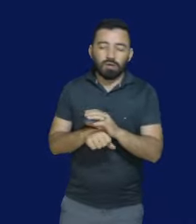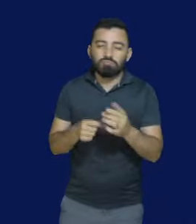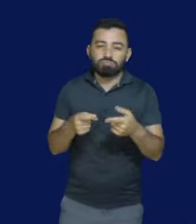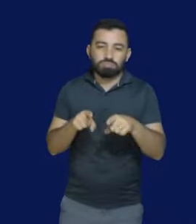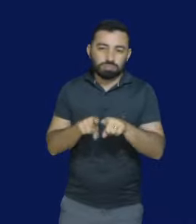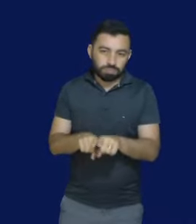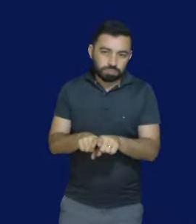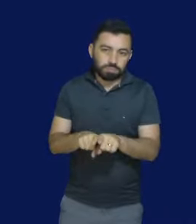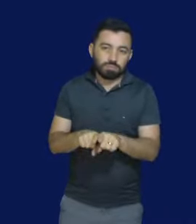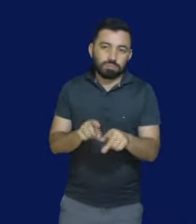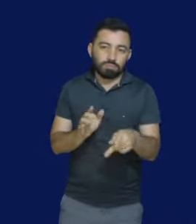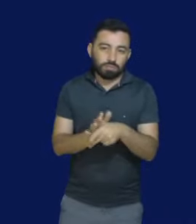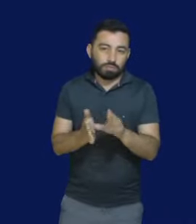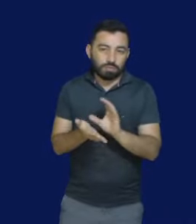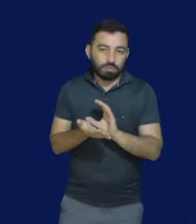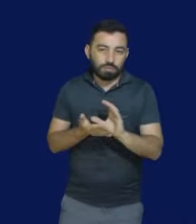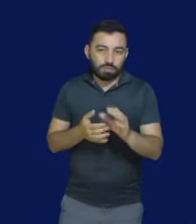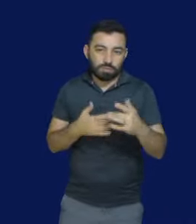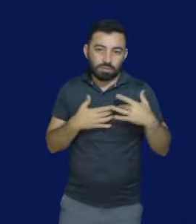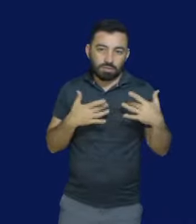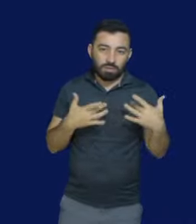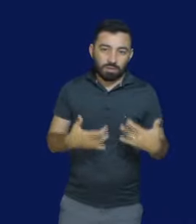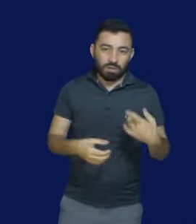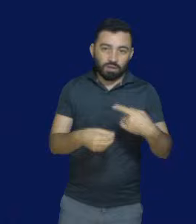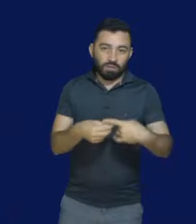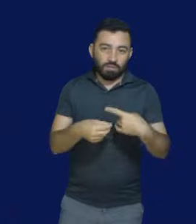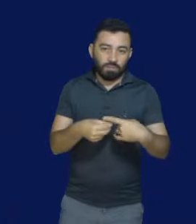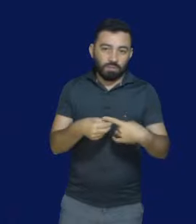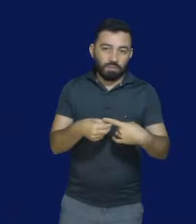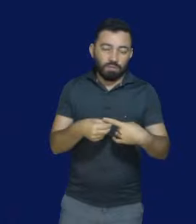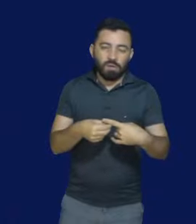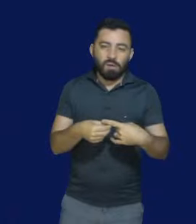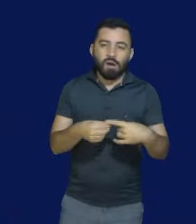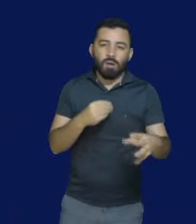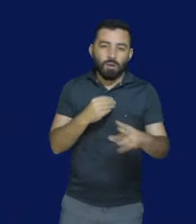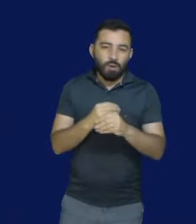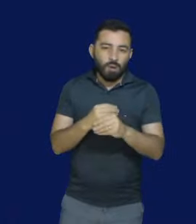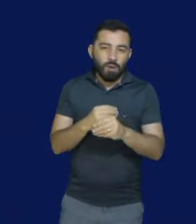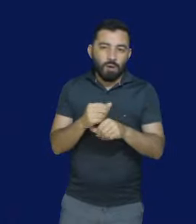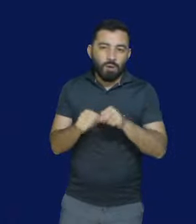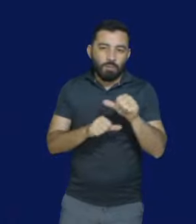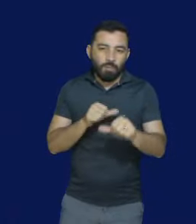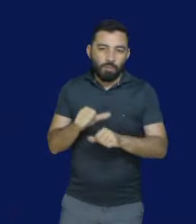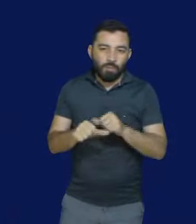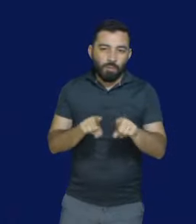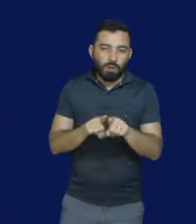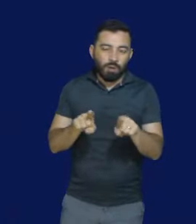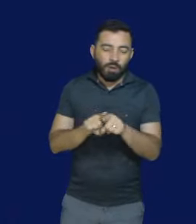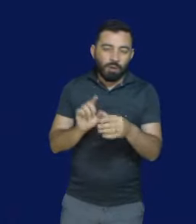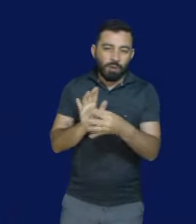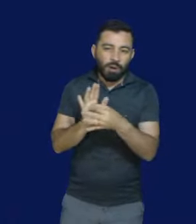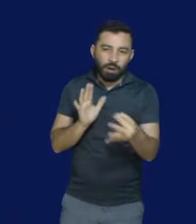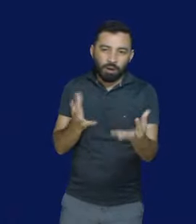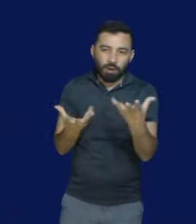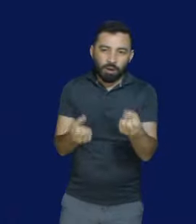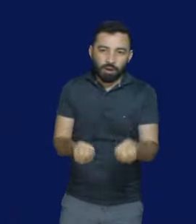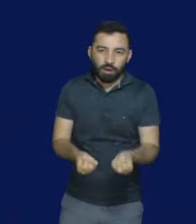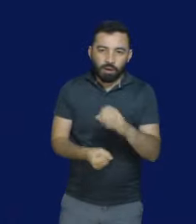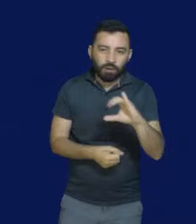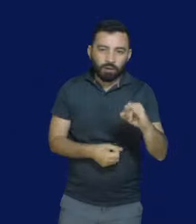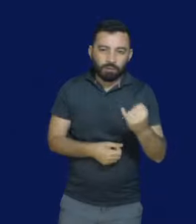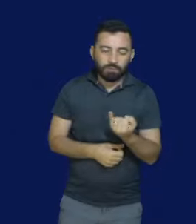as transferências voluntárias aos municípios, com subemenda modificativa e pareceres favoráveis das comissões de Constituição e